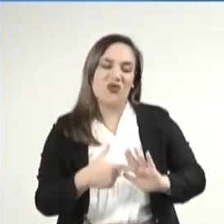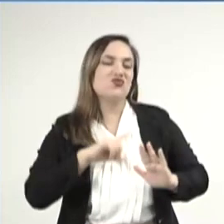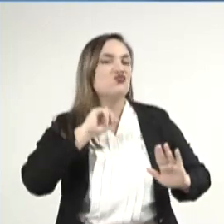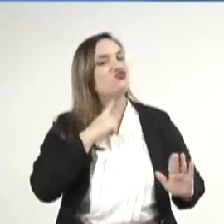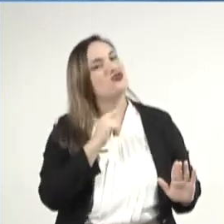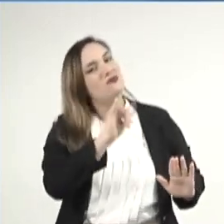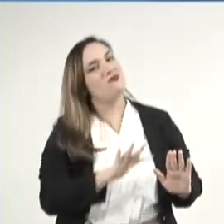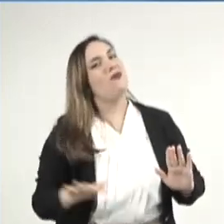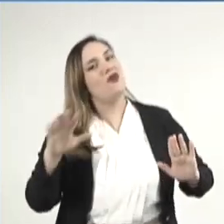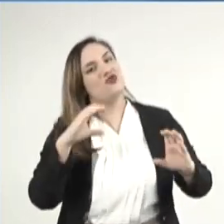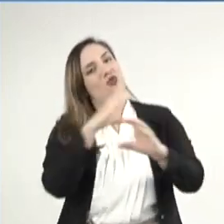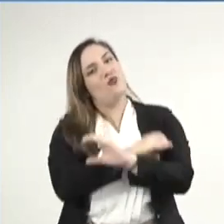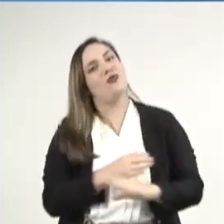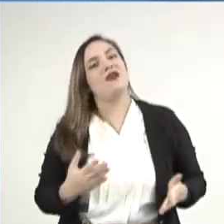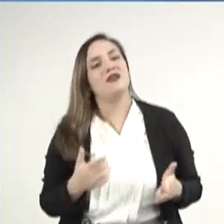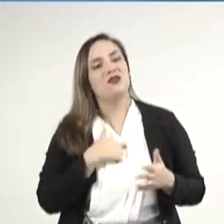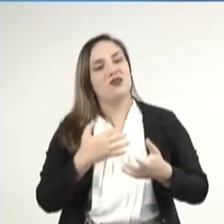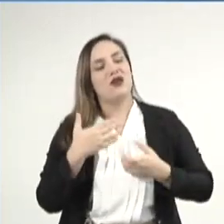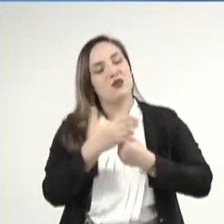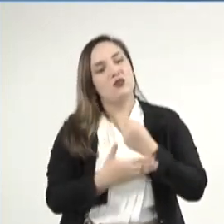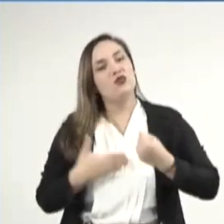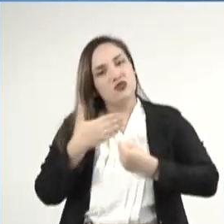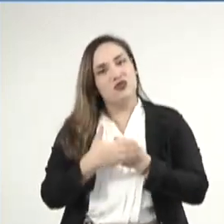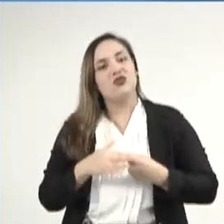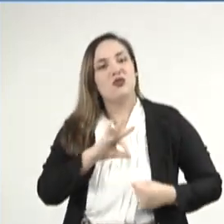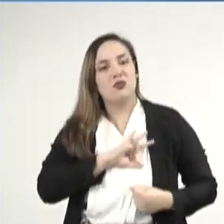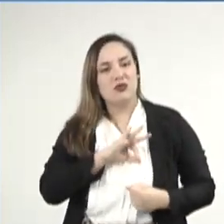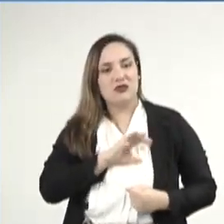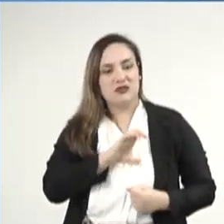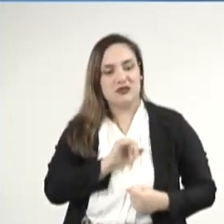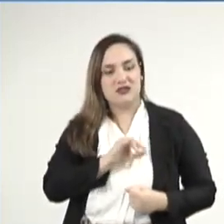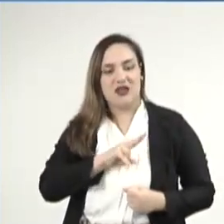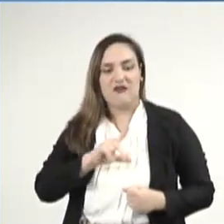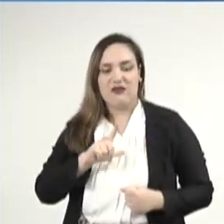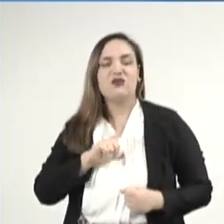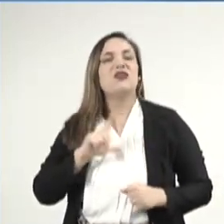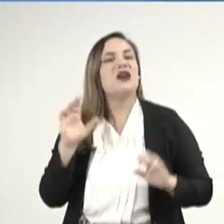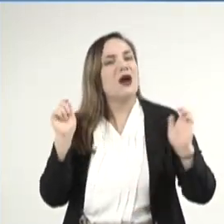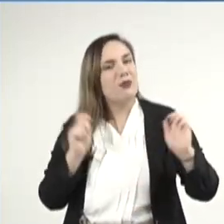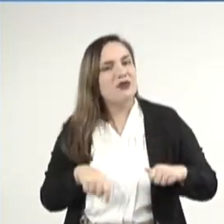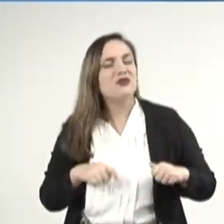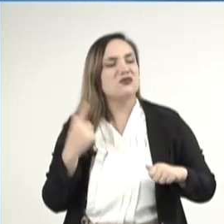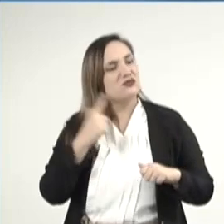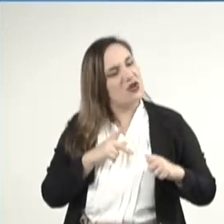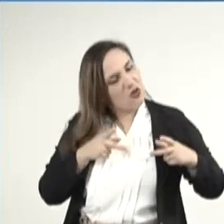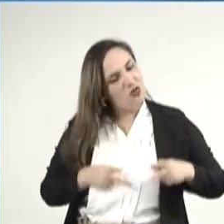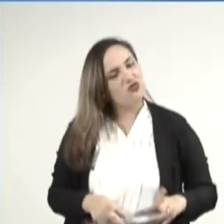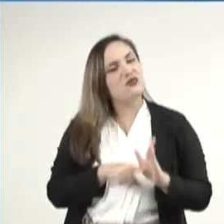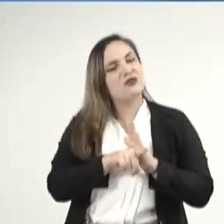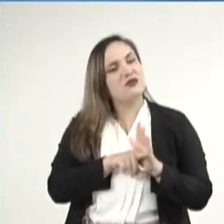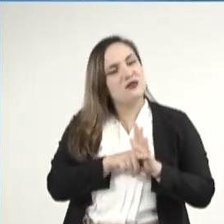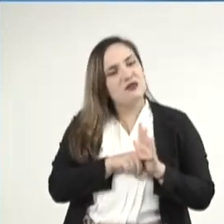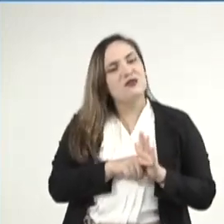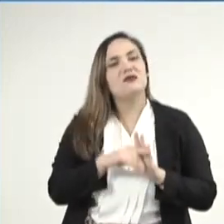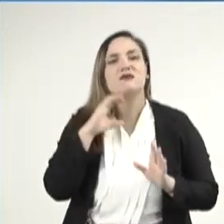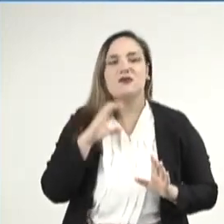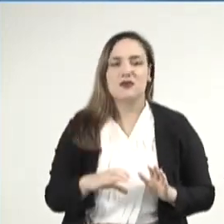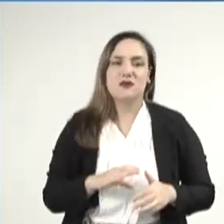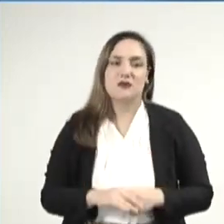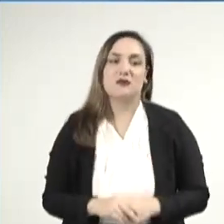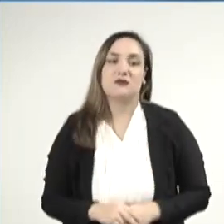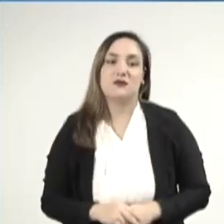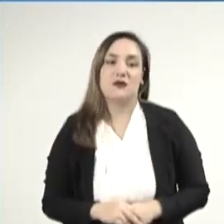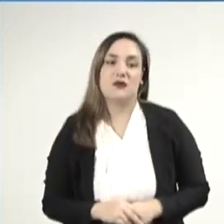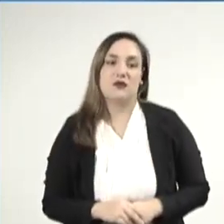todo. Mas quero aqui só fazer essa defesa. A Polícia Civil tem competência, tem capacidade para tocar as investigações e os crimes da